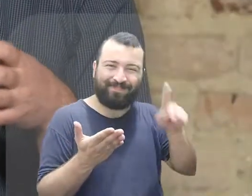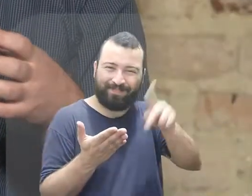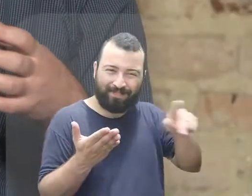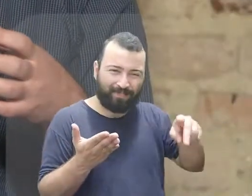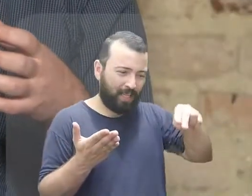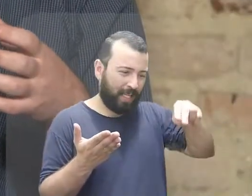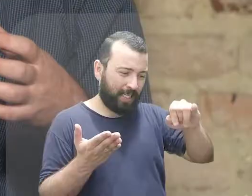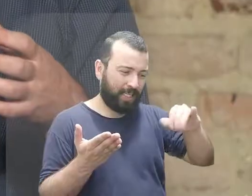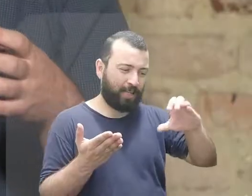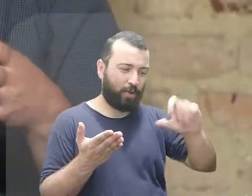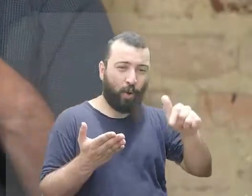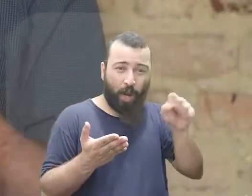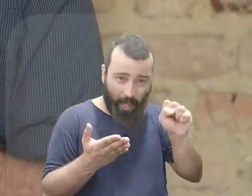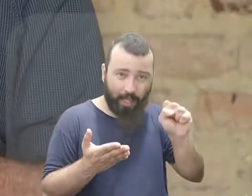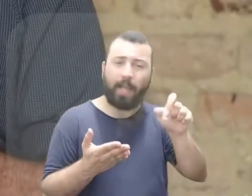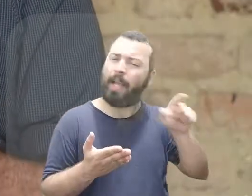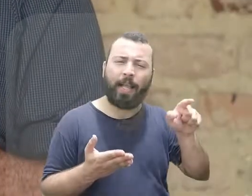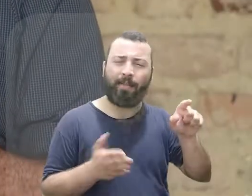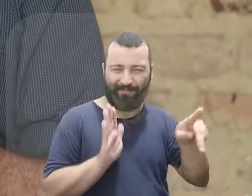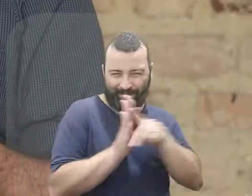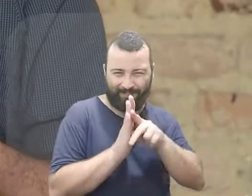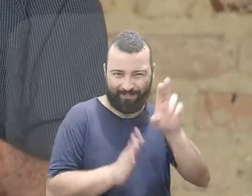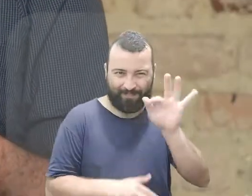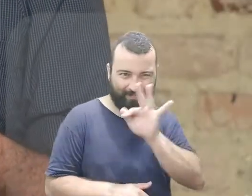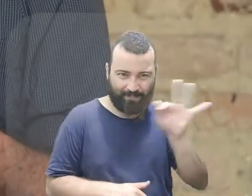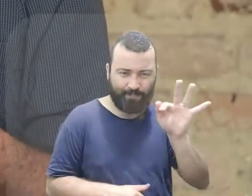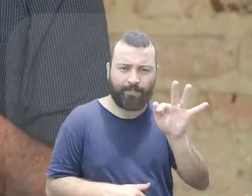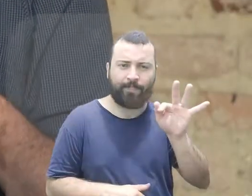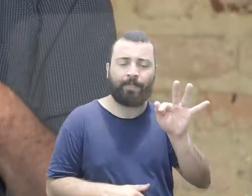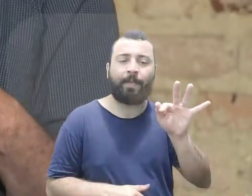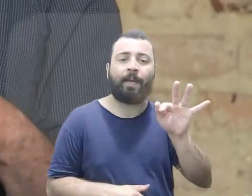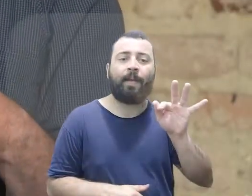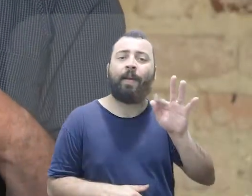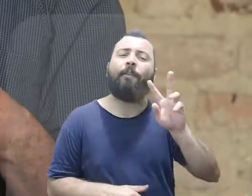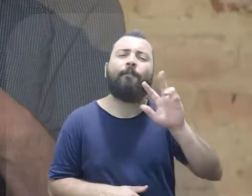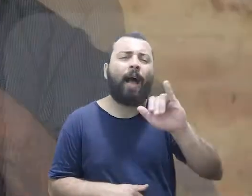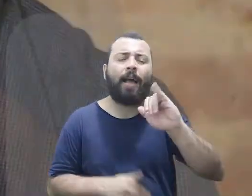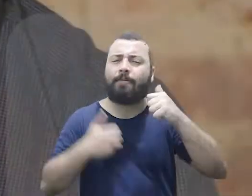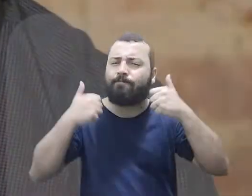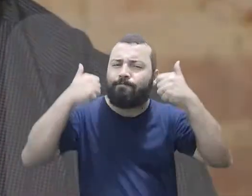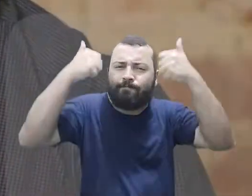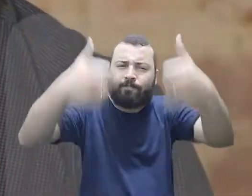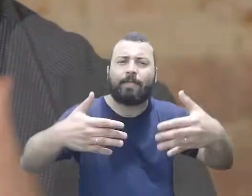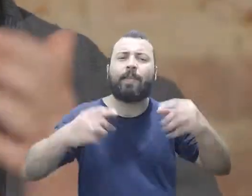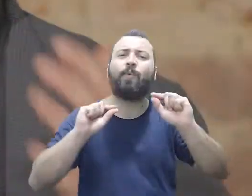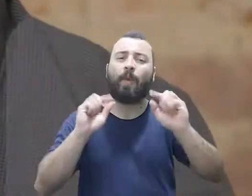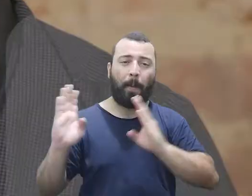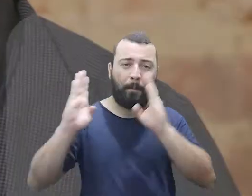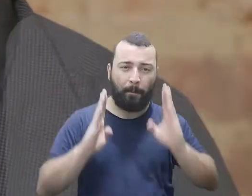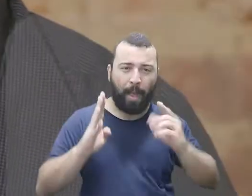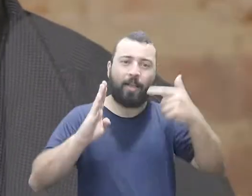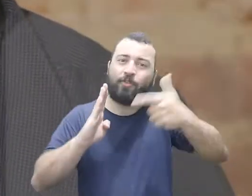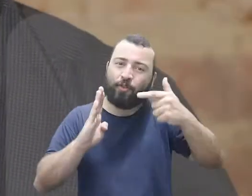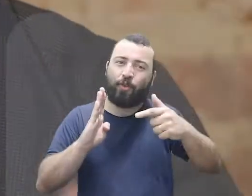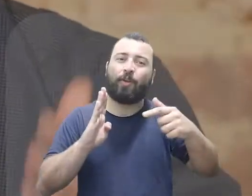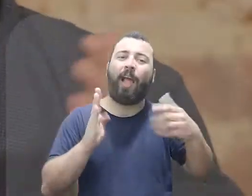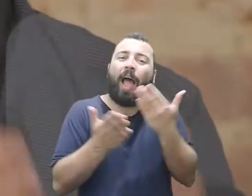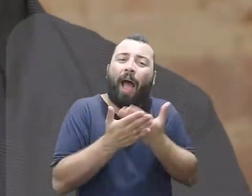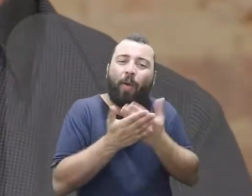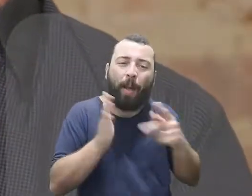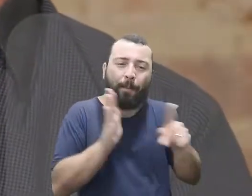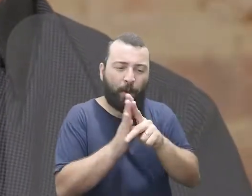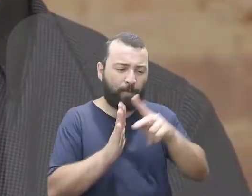o professor Nicolás Striques, da Universidade Federal Fluminense, vai conduzir a parte 2 da aula